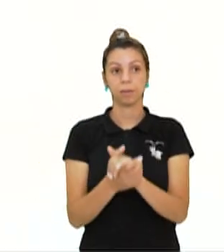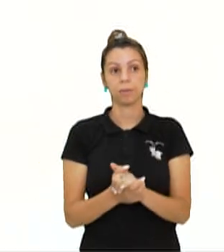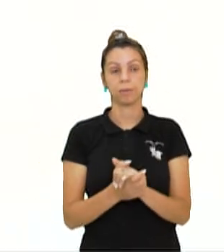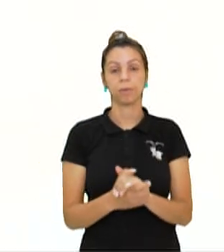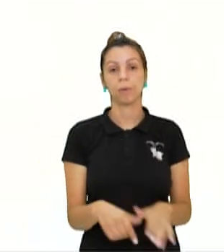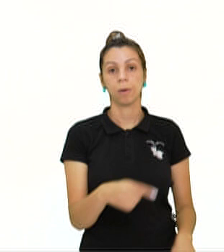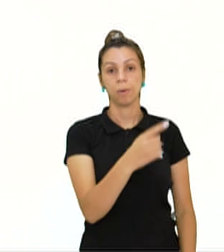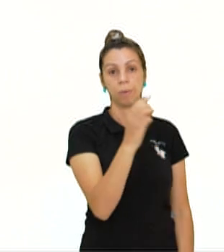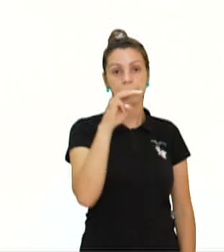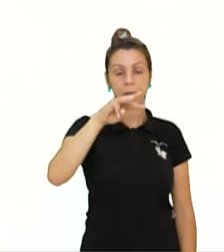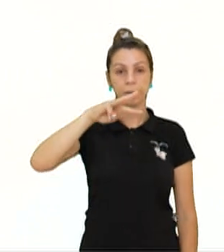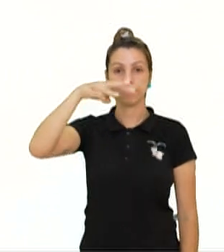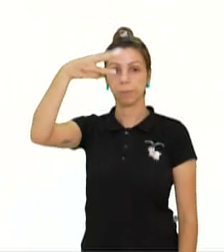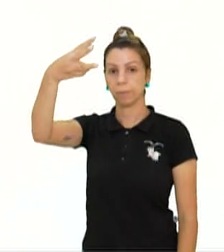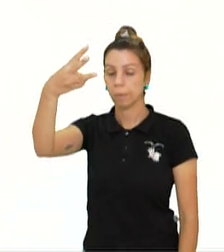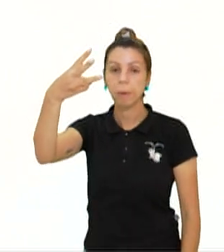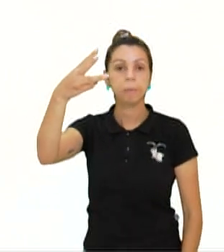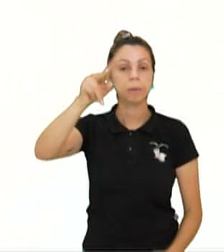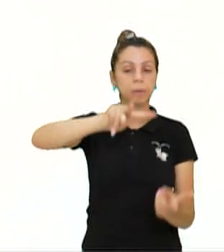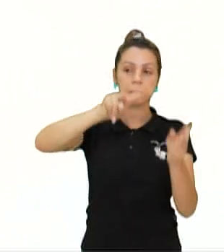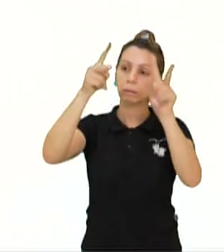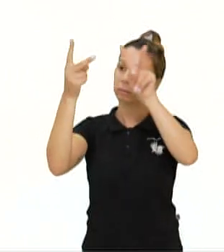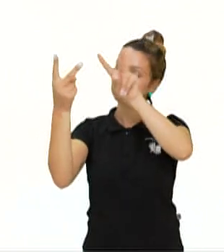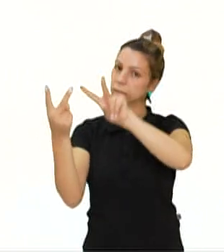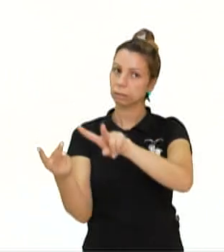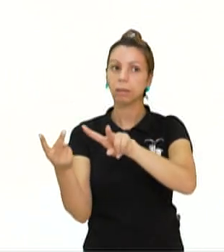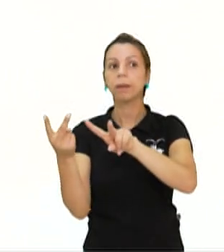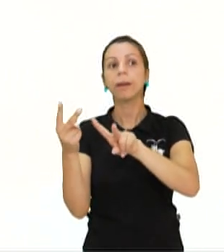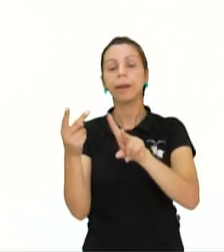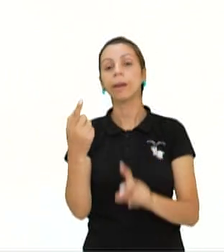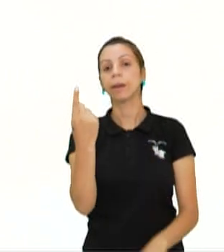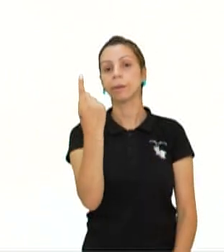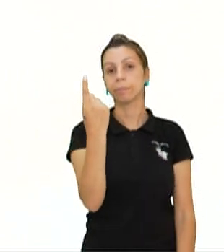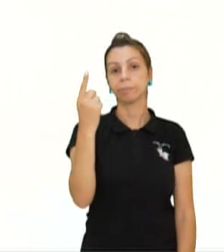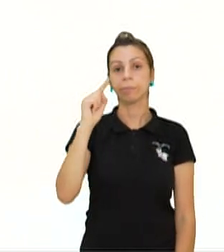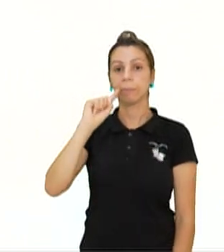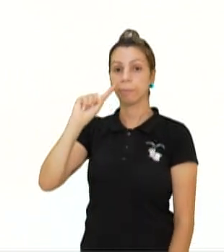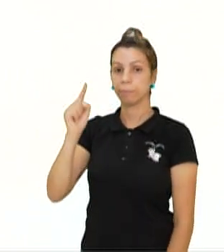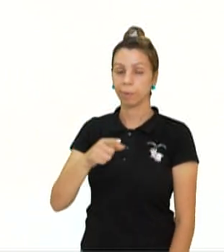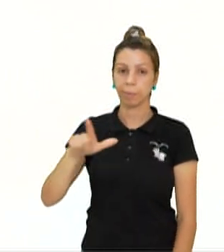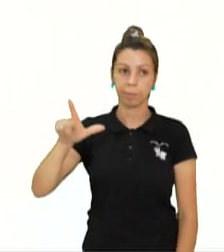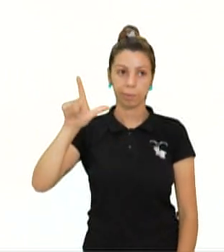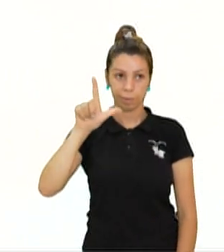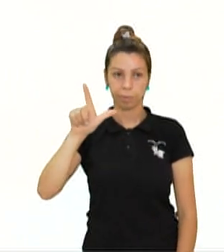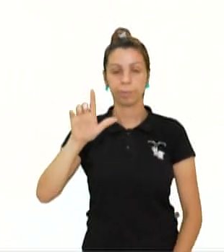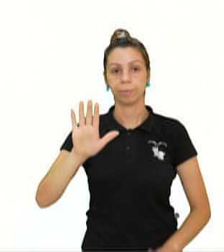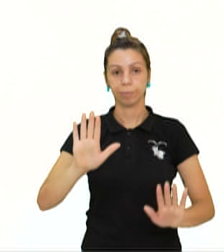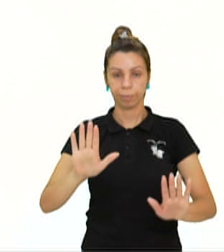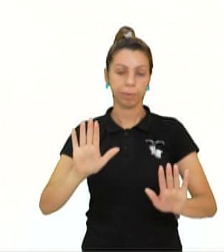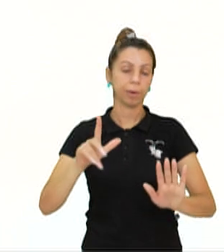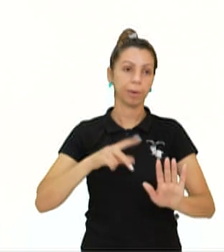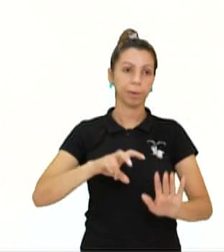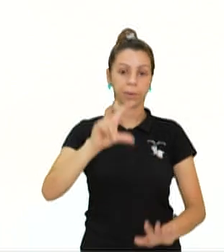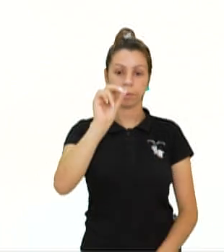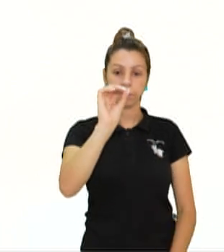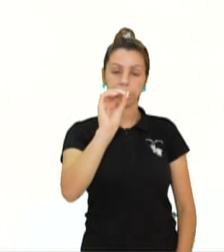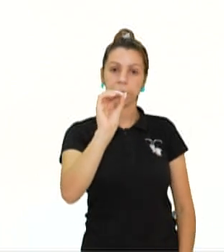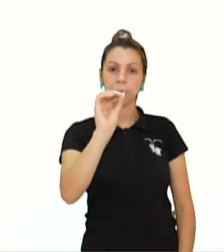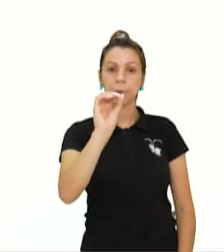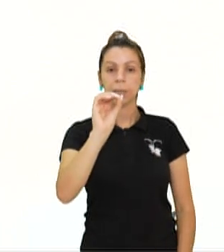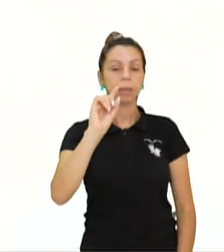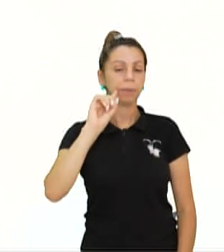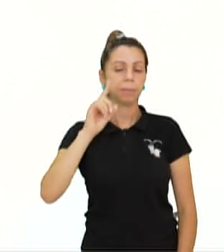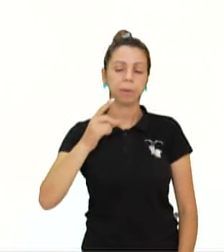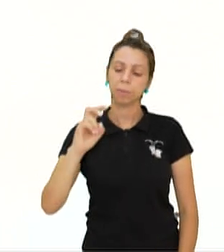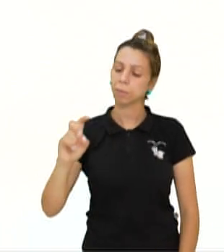volume de 1 metro cúbico é equivalente a 1.000 litros de capacidade, ok? Bom, então 50 mil litros